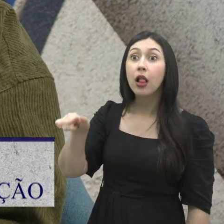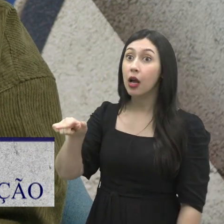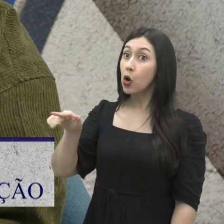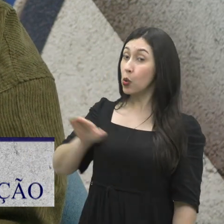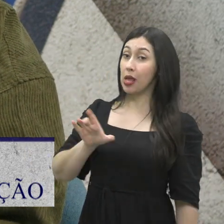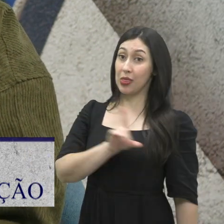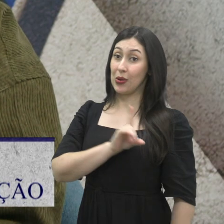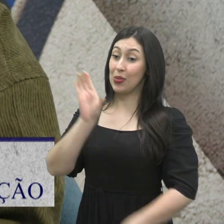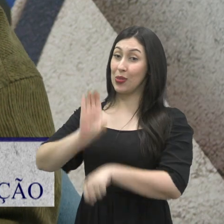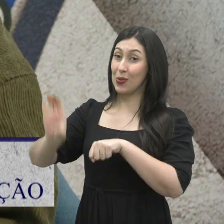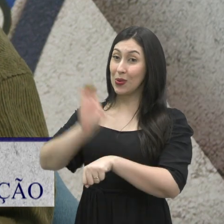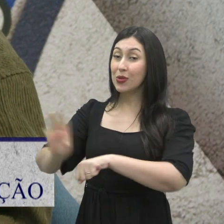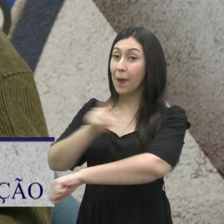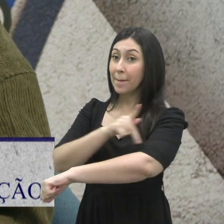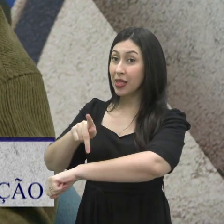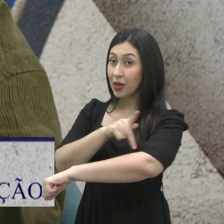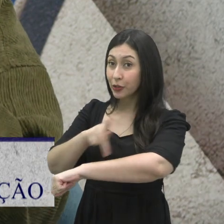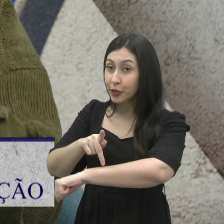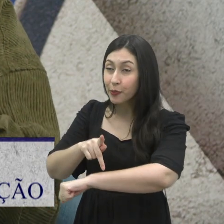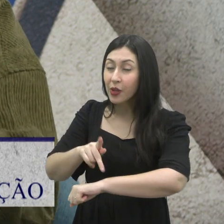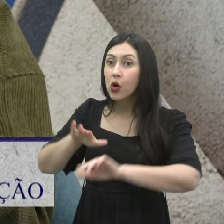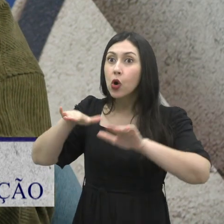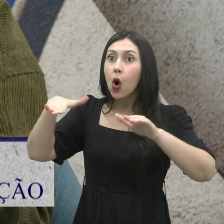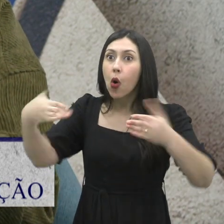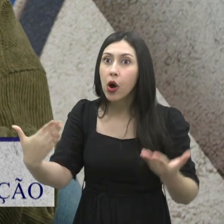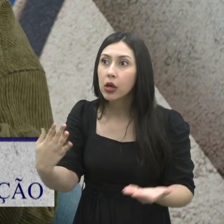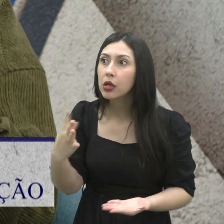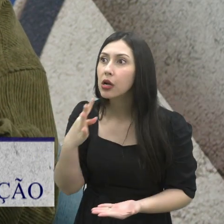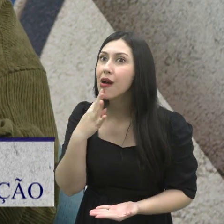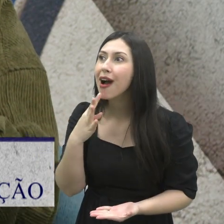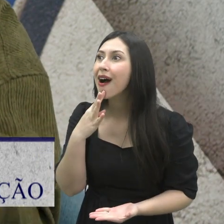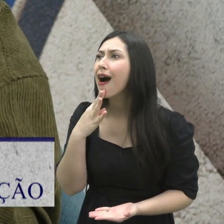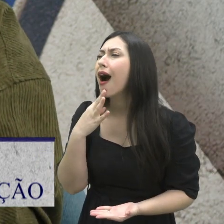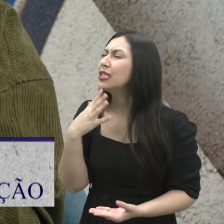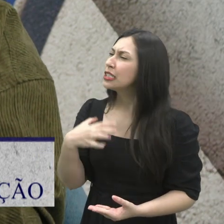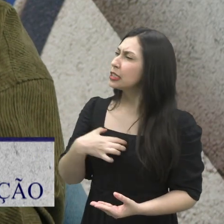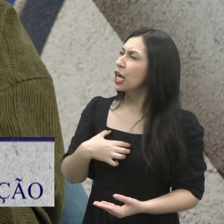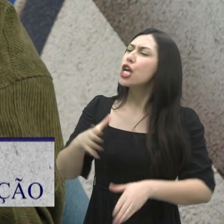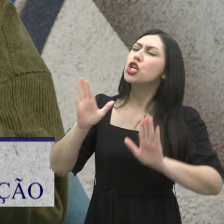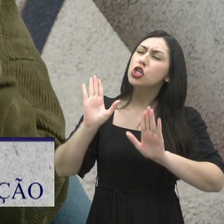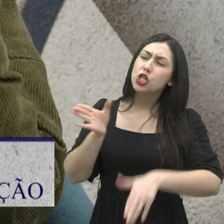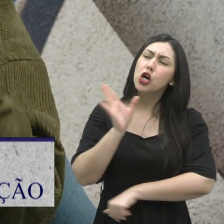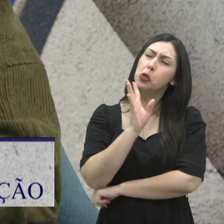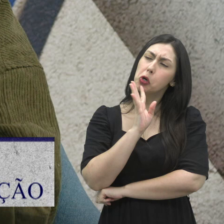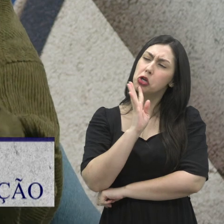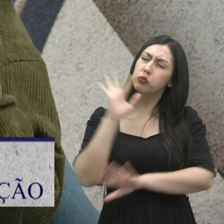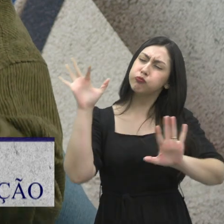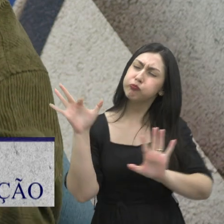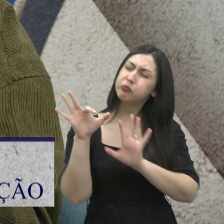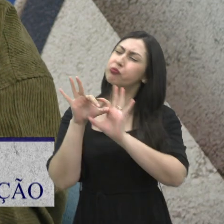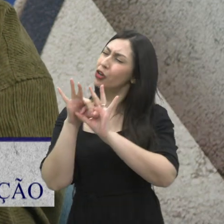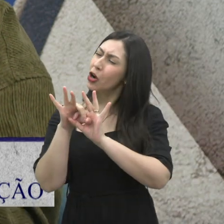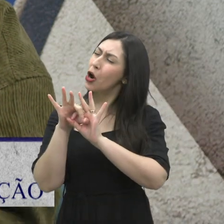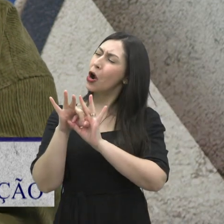coordenadora do curso de pedagogia. E quando eu a conheci, eu achava que eu conhecia ela de algum lugar. Era uma conexão ali que a gente